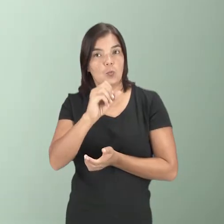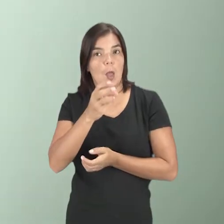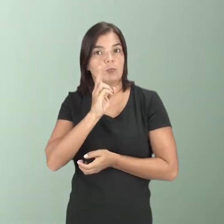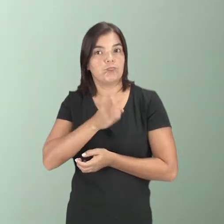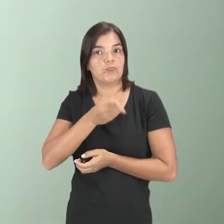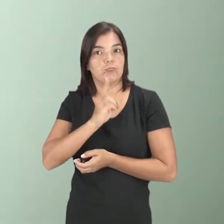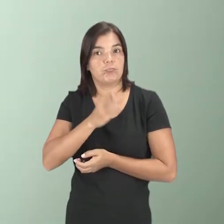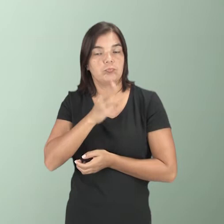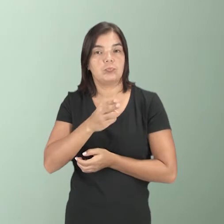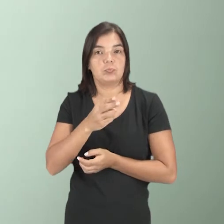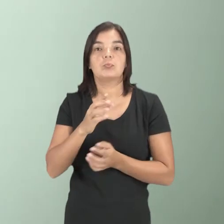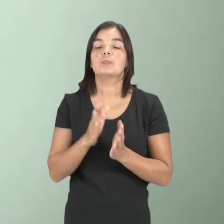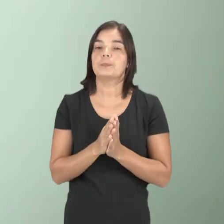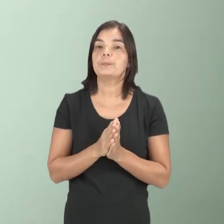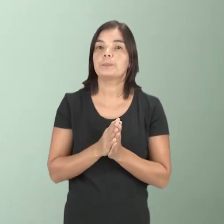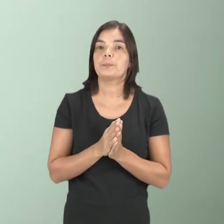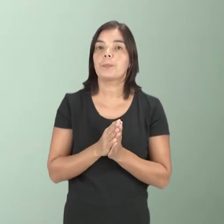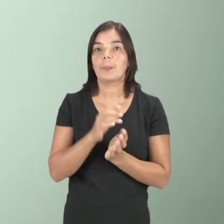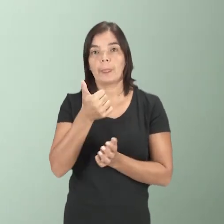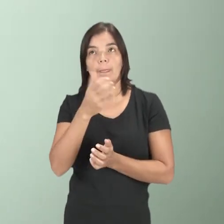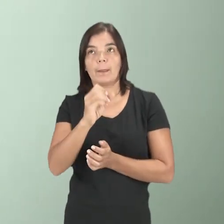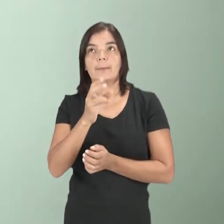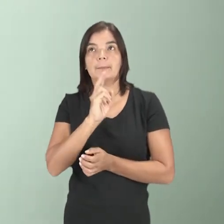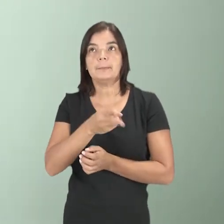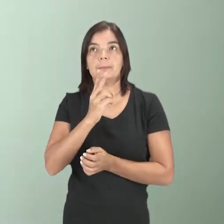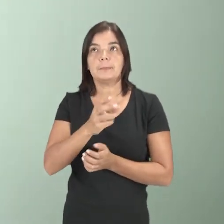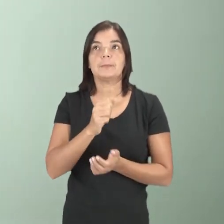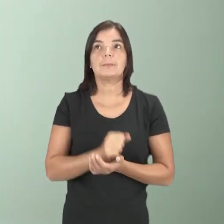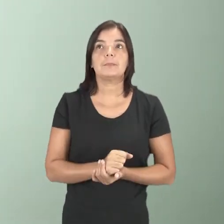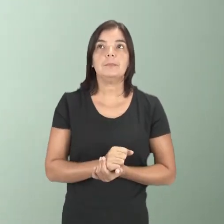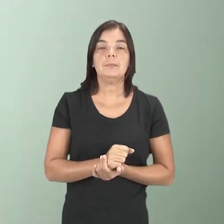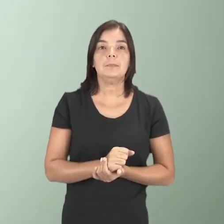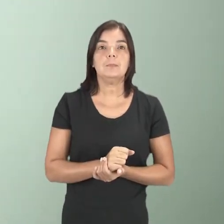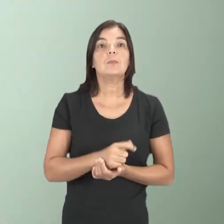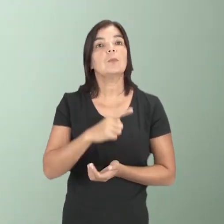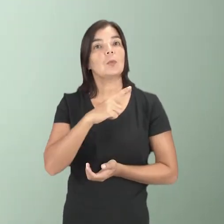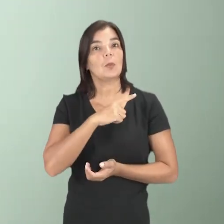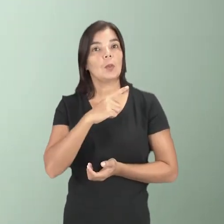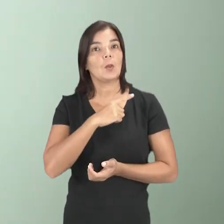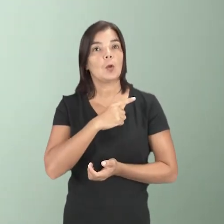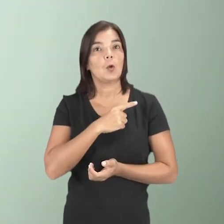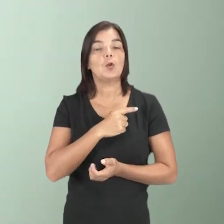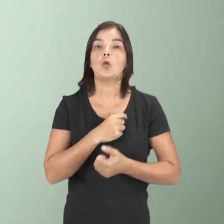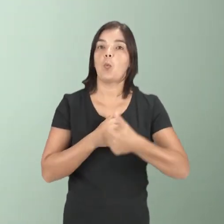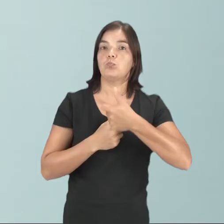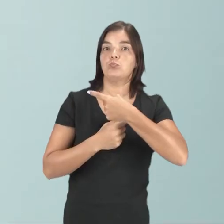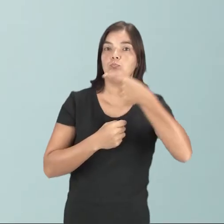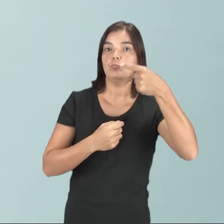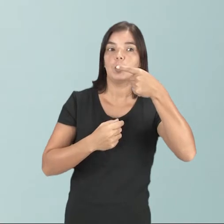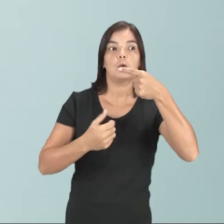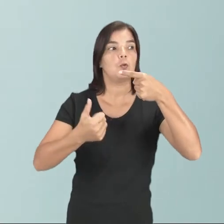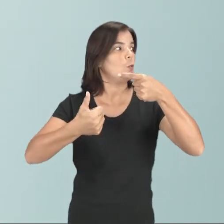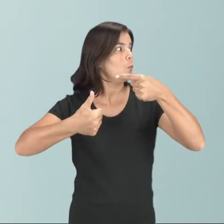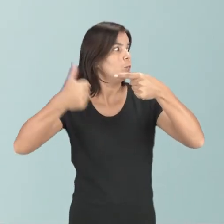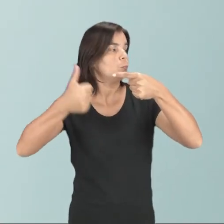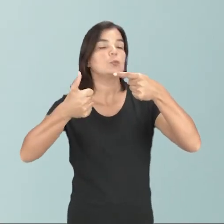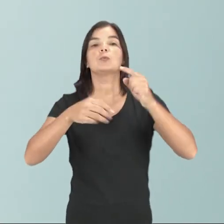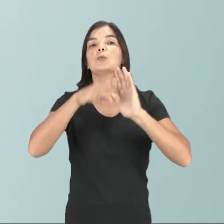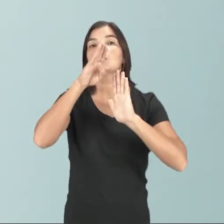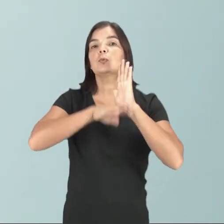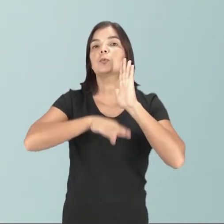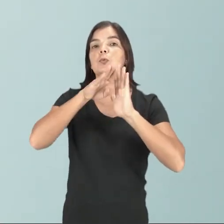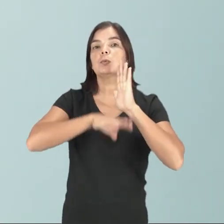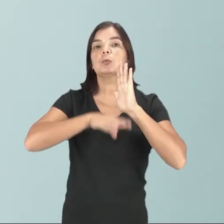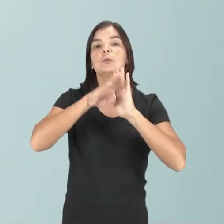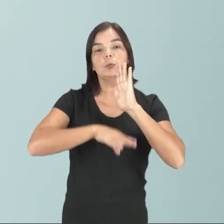base, os dois estão em uma base 10, você vai conservar essa base 10. E eu tenho um que está positivo e um que está negativo, você faz a subtração